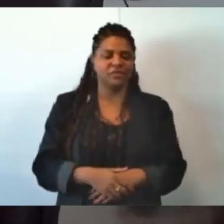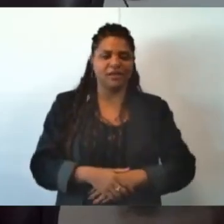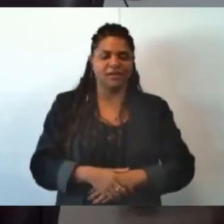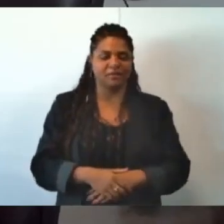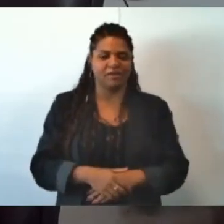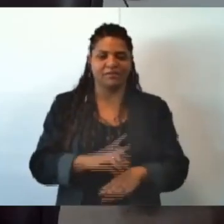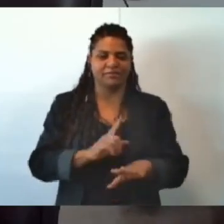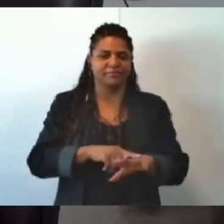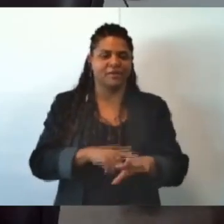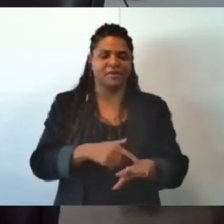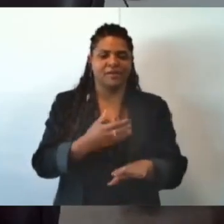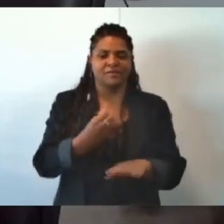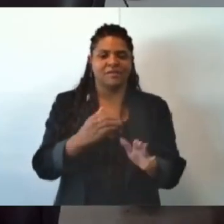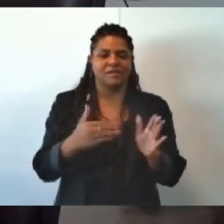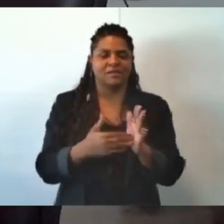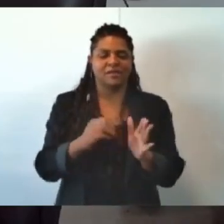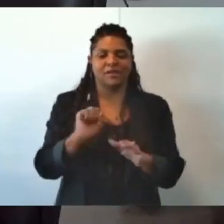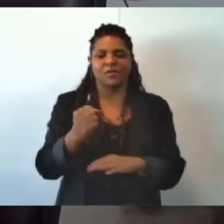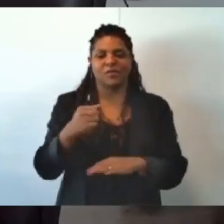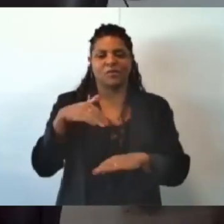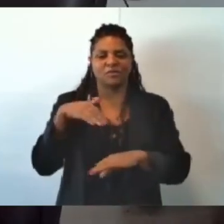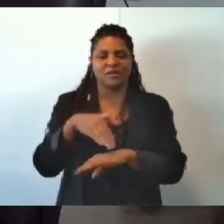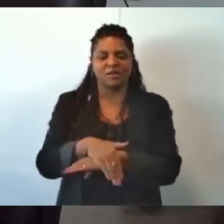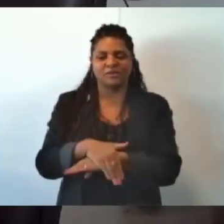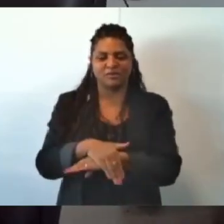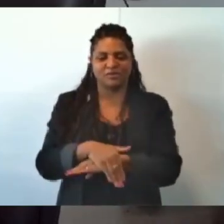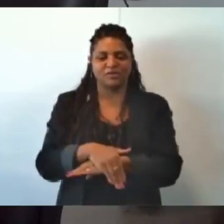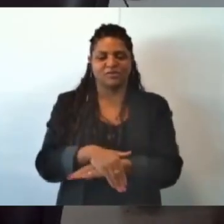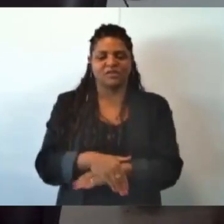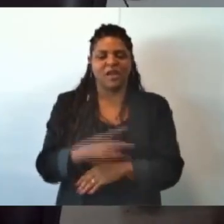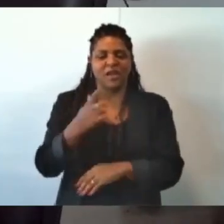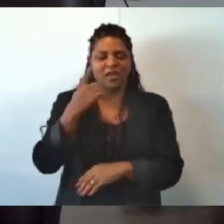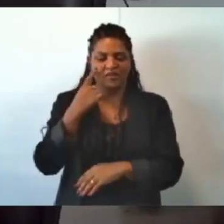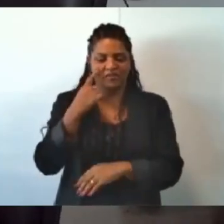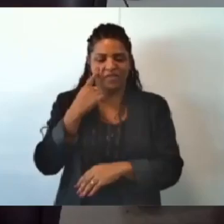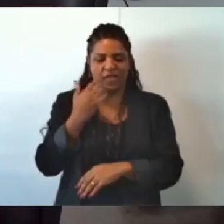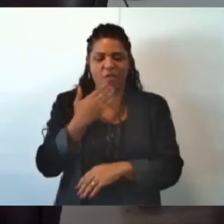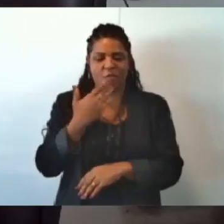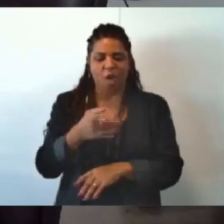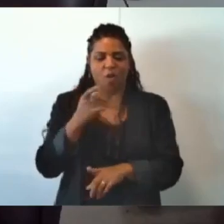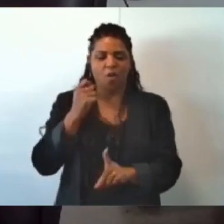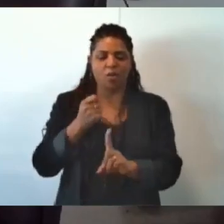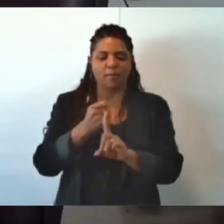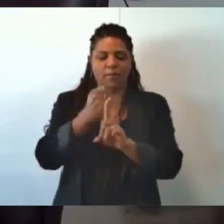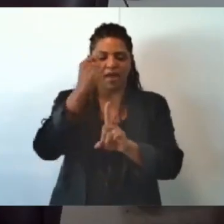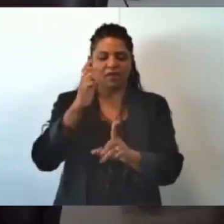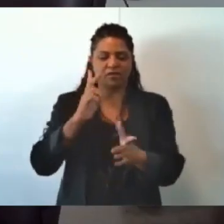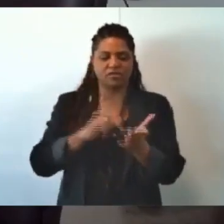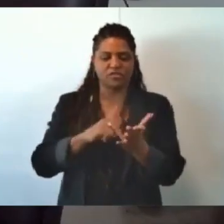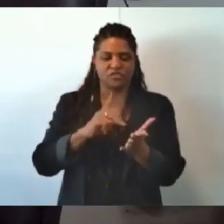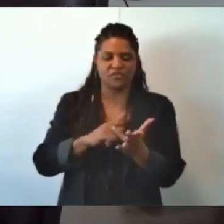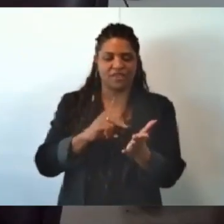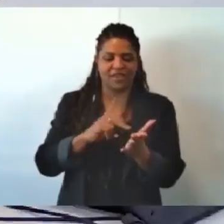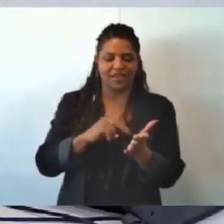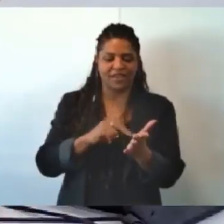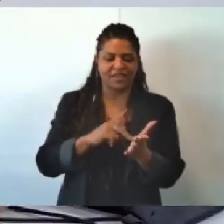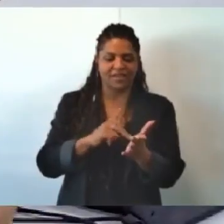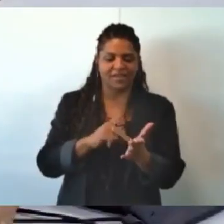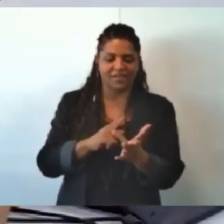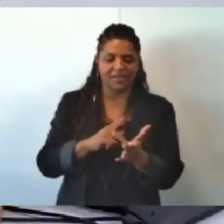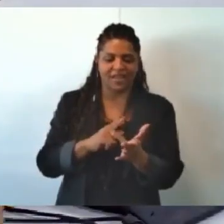da noite, porque eu queria ver qual que é o impacto realmente, porque os moradores têm vídeo, têm